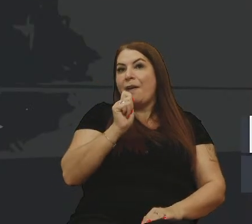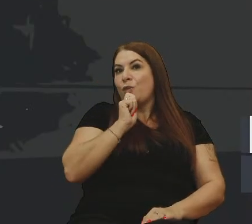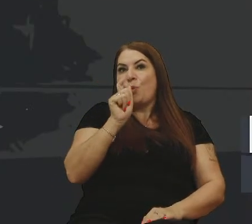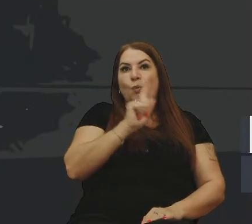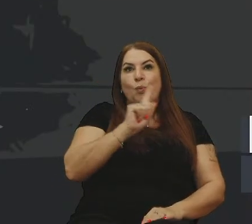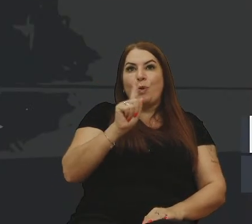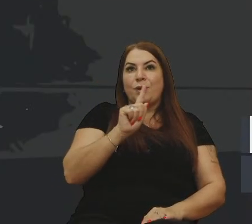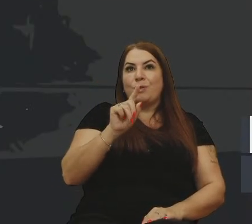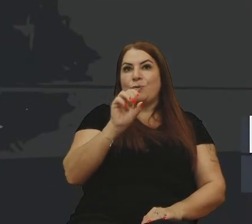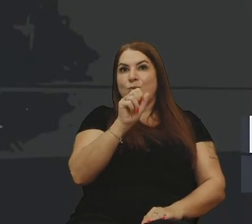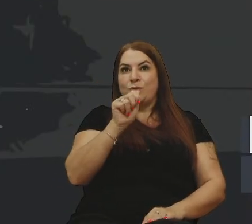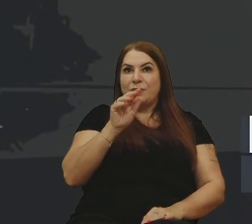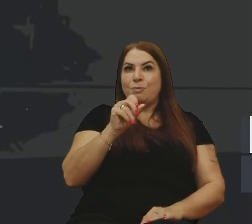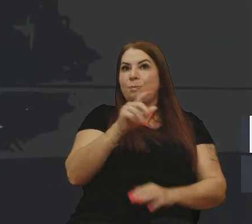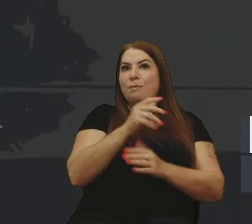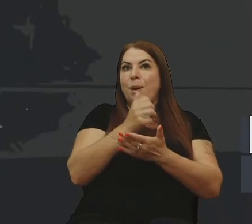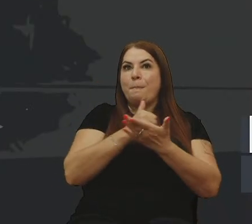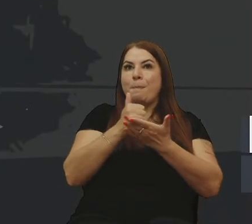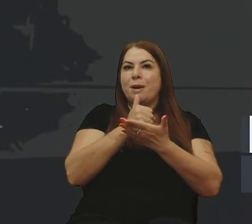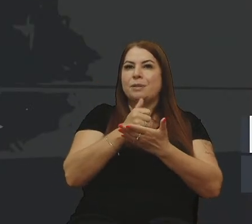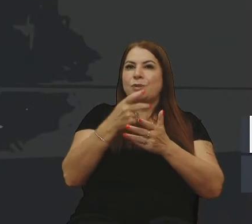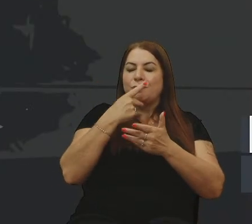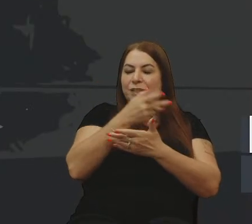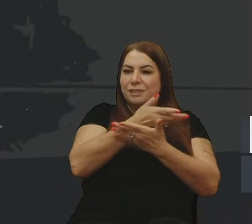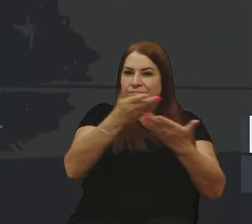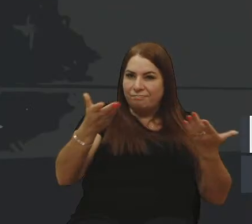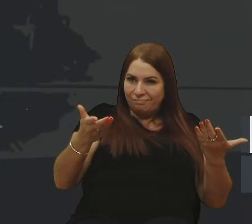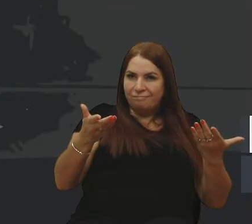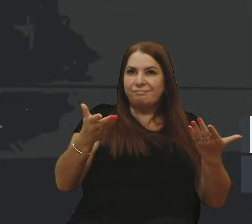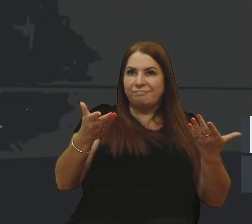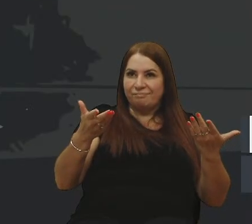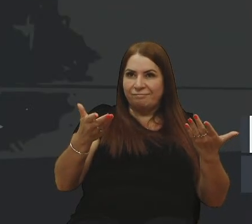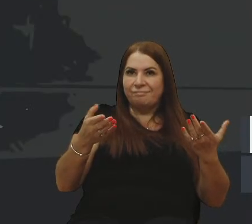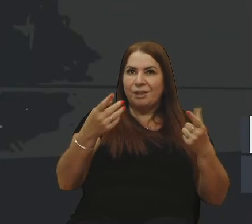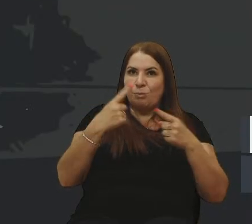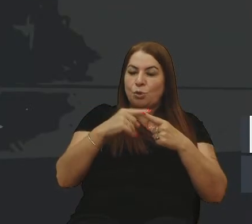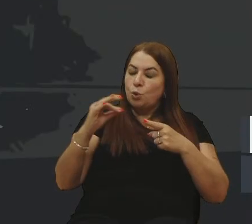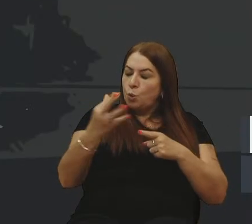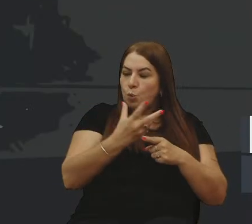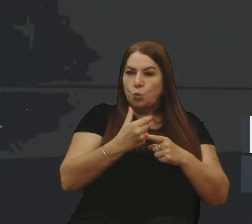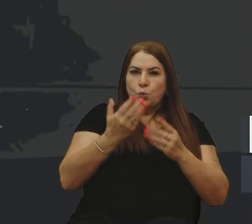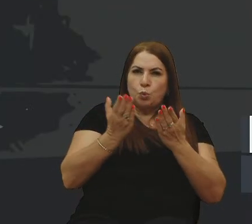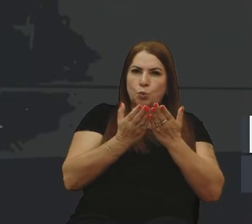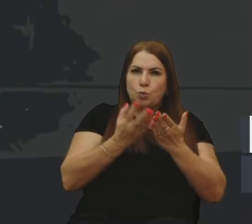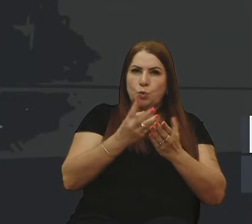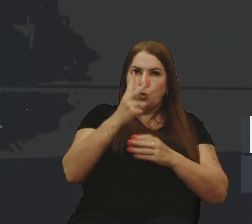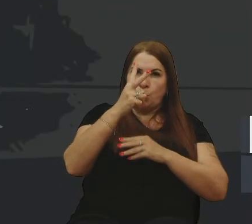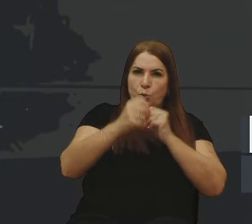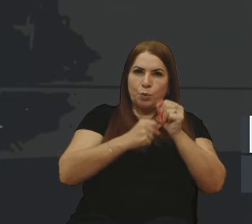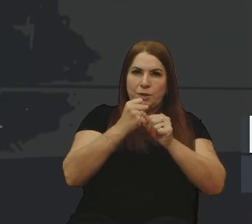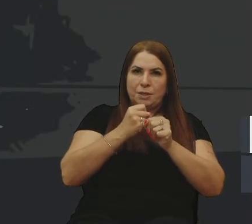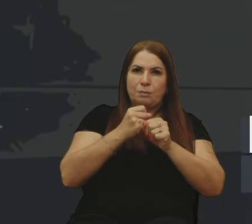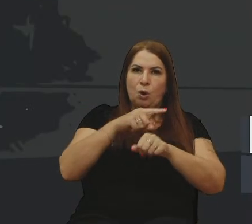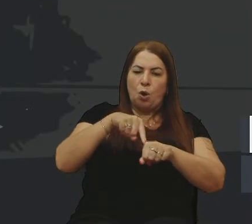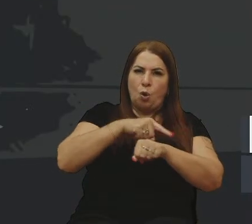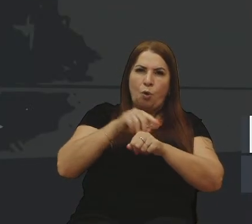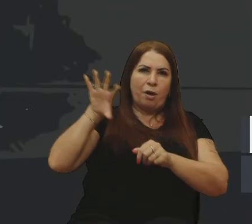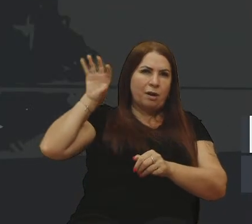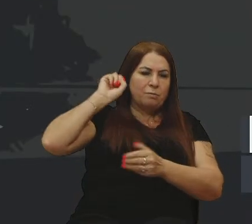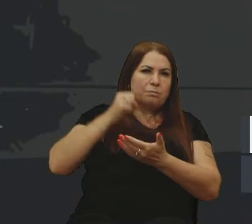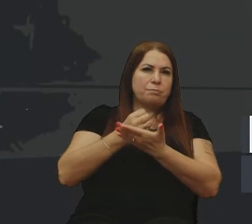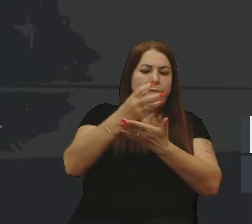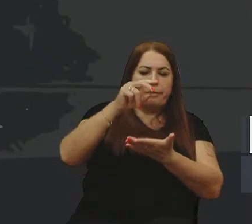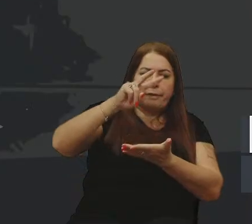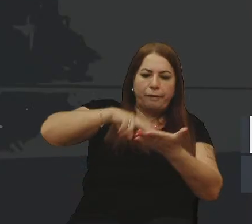aqui para servir de base para aquilo que eu estou falando para vocês, porque de tudo que eu estudei em 2 anos, consumindo horas de podcast, lendo